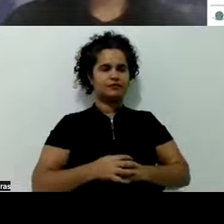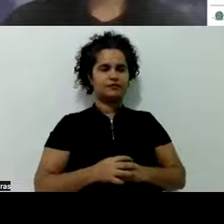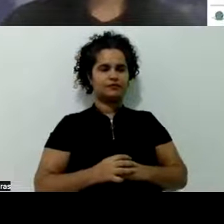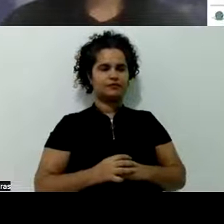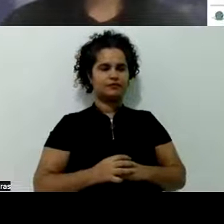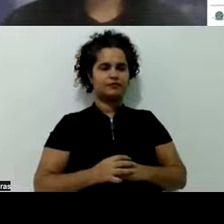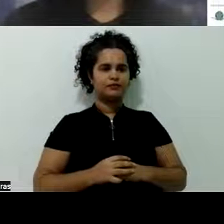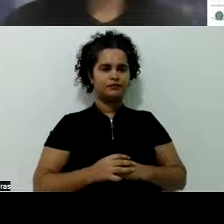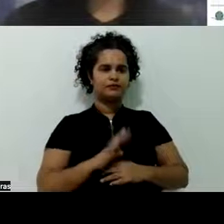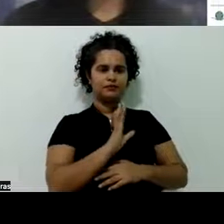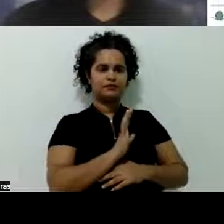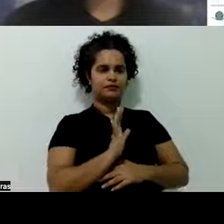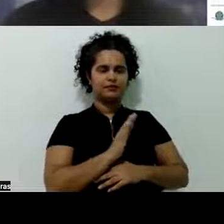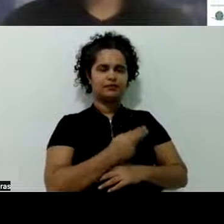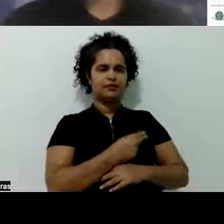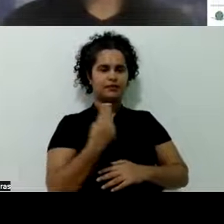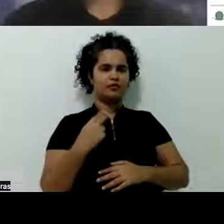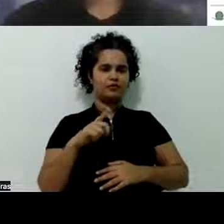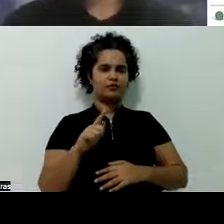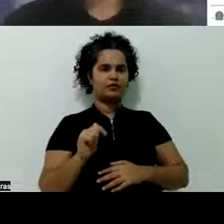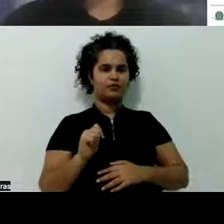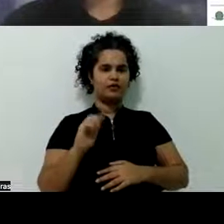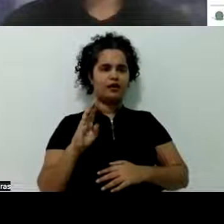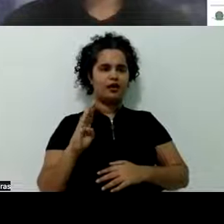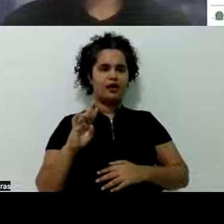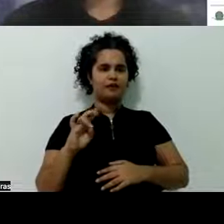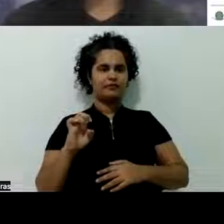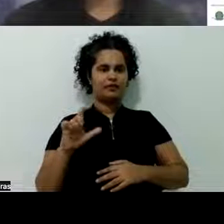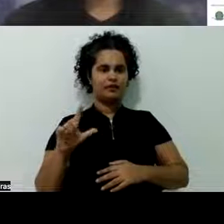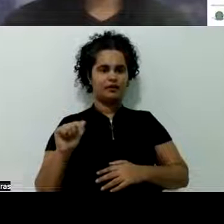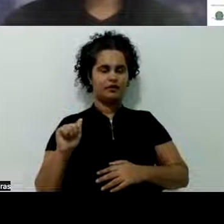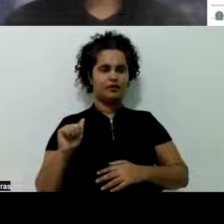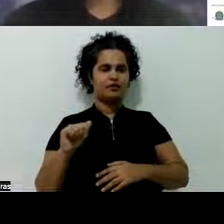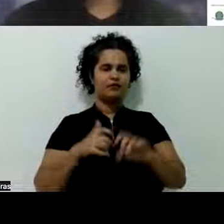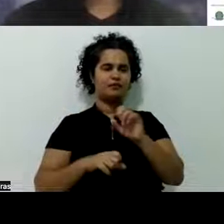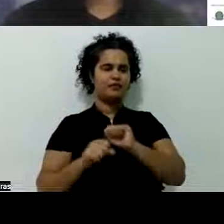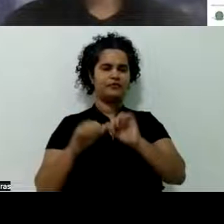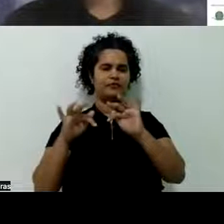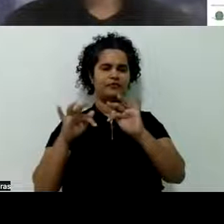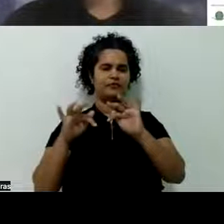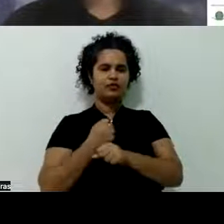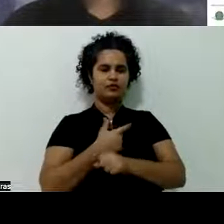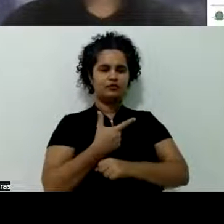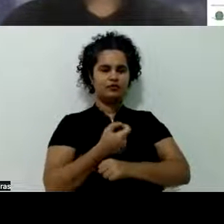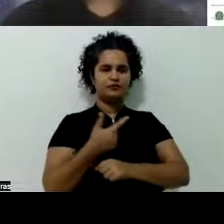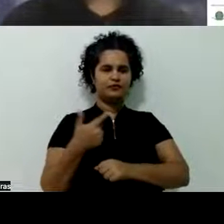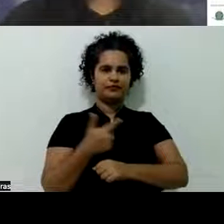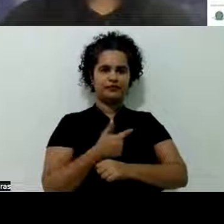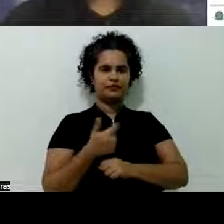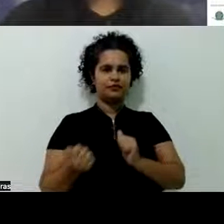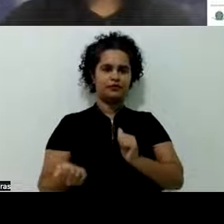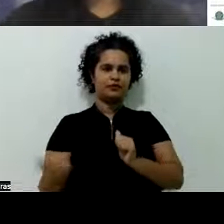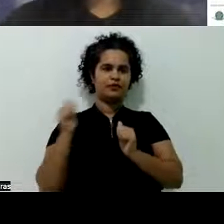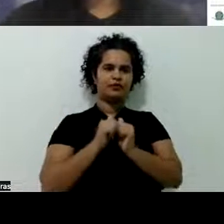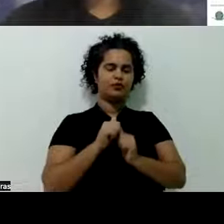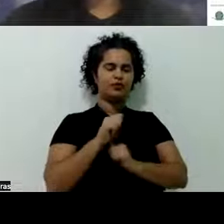Olá, pessoal, eu sou a Gabriela Palavicini, eu me formei no final do ano de 2022 também, junto com a